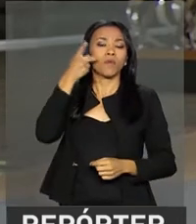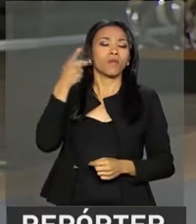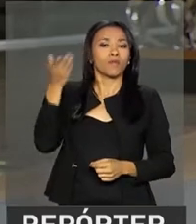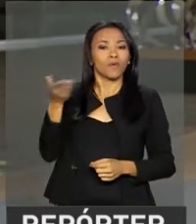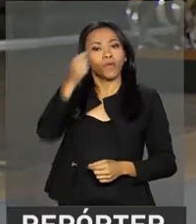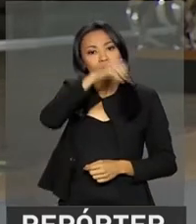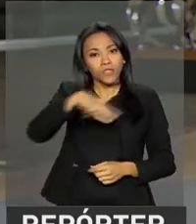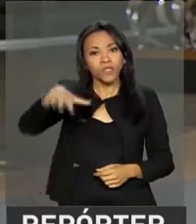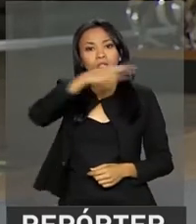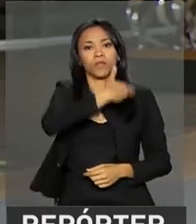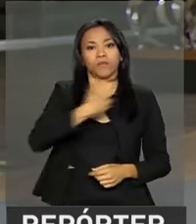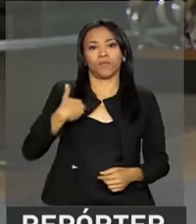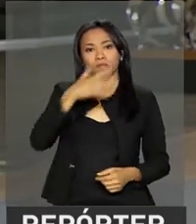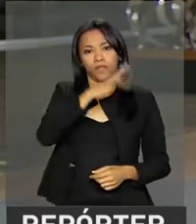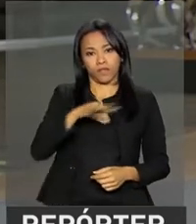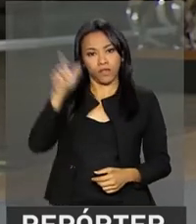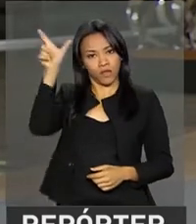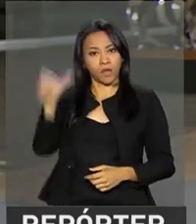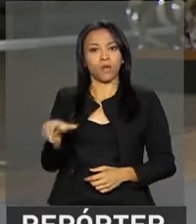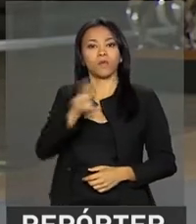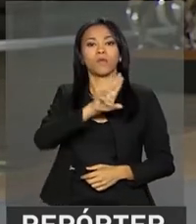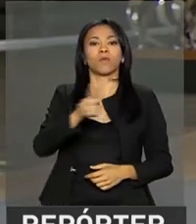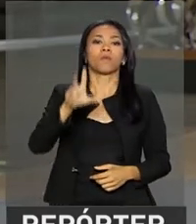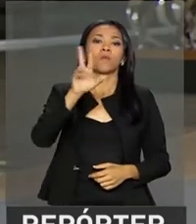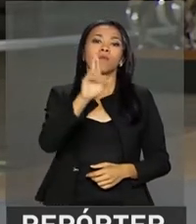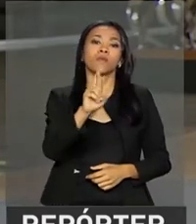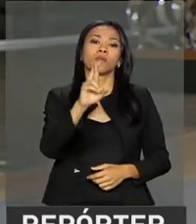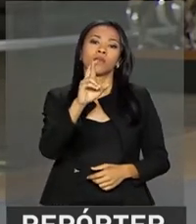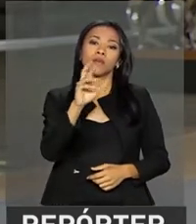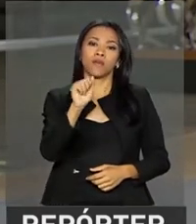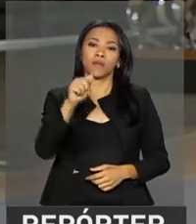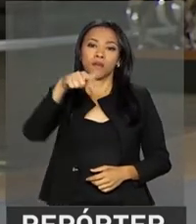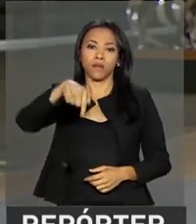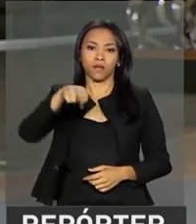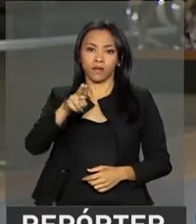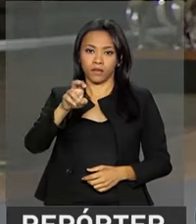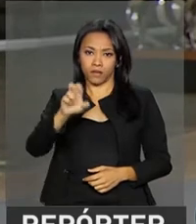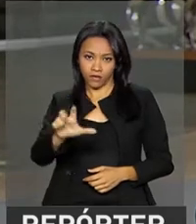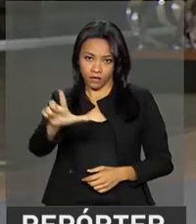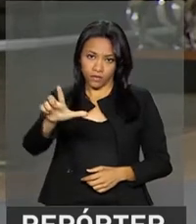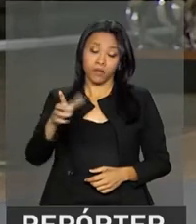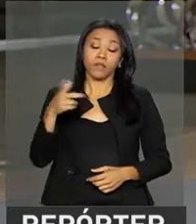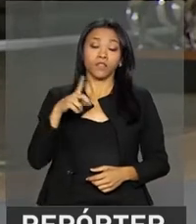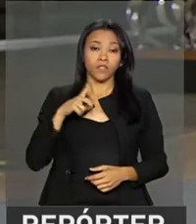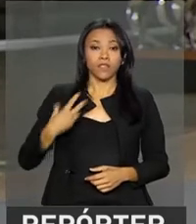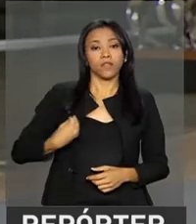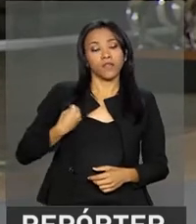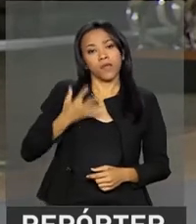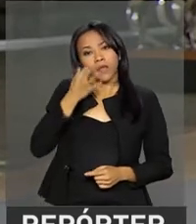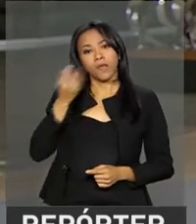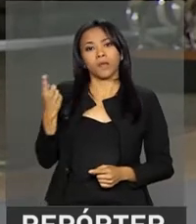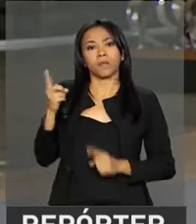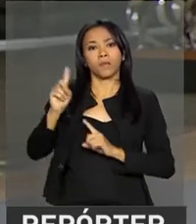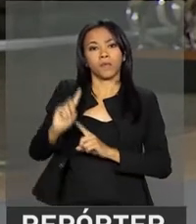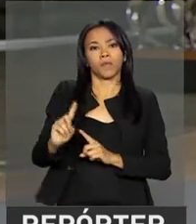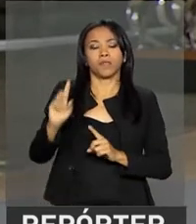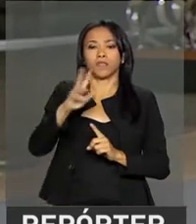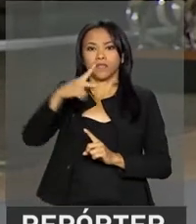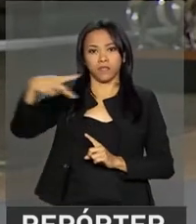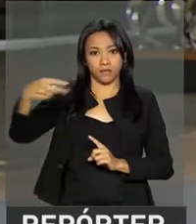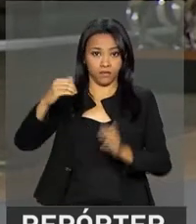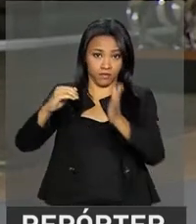raquel dodge bom a estava presente também à cerimônia os presidentes do senado eunício